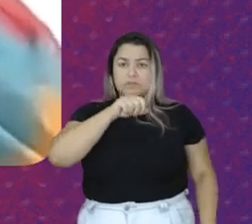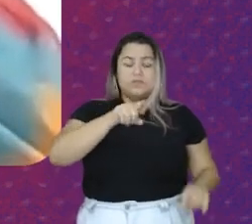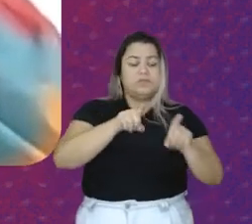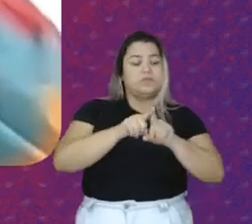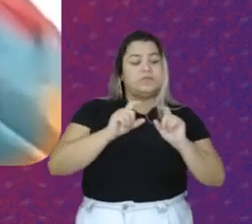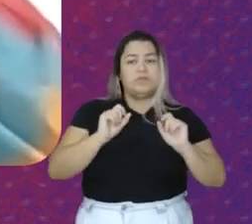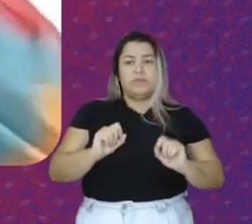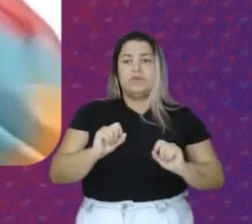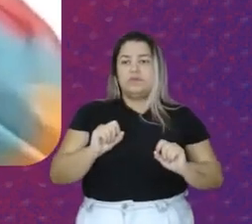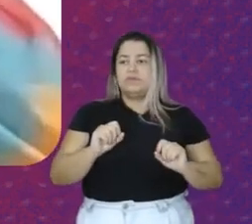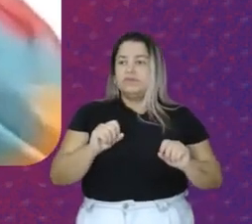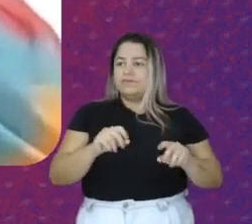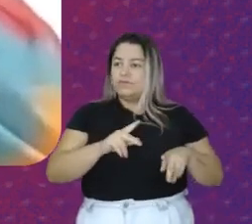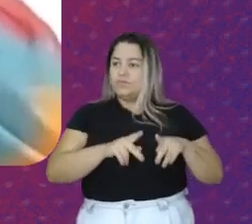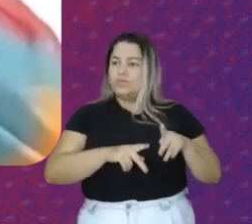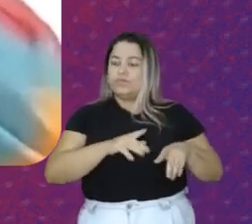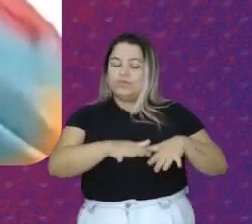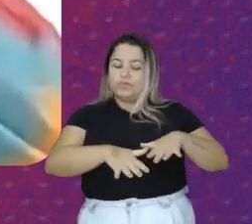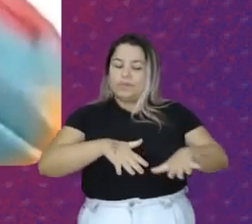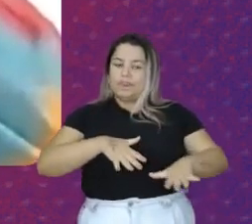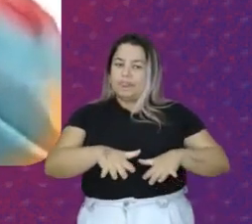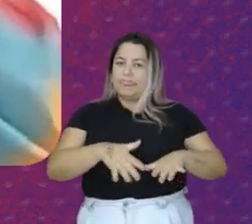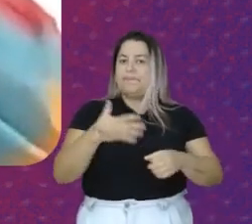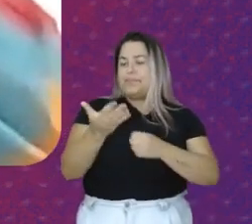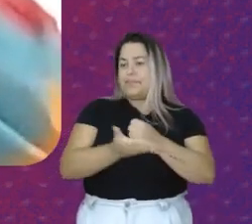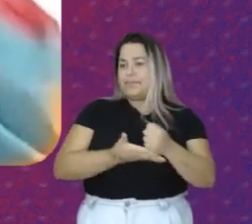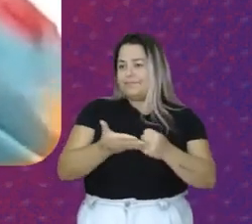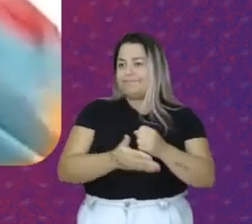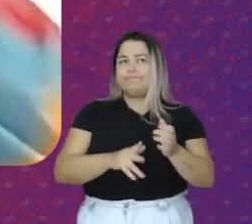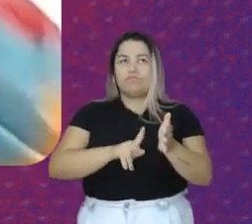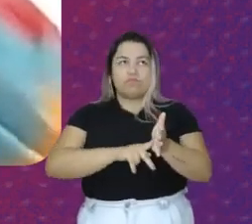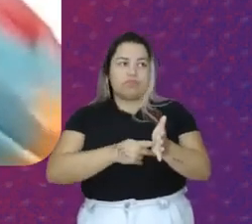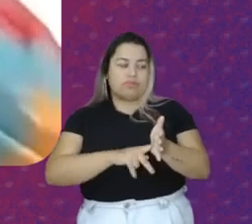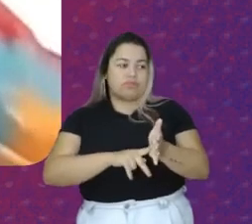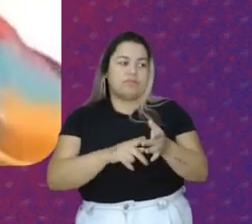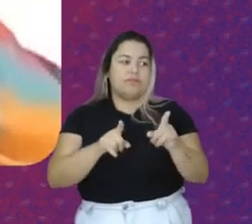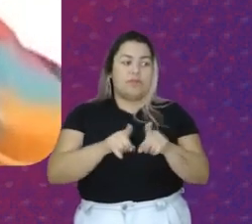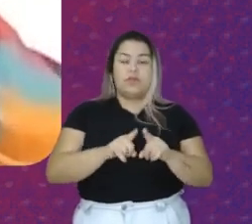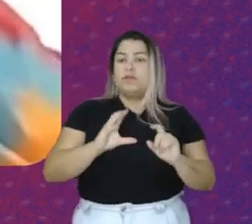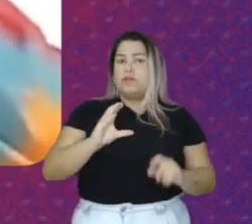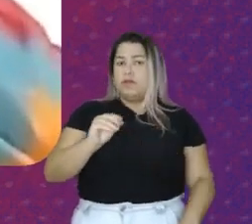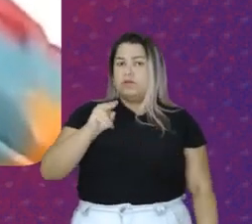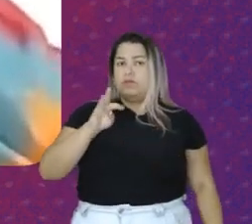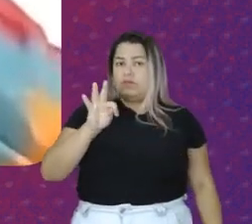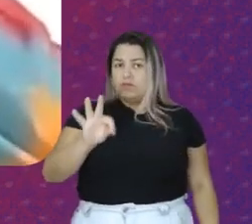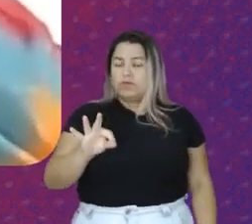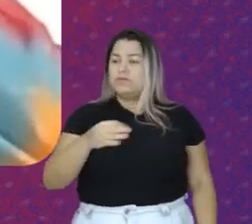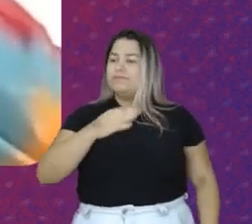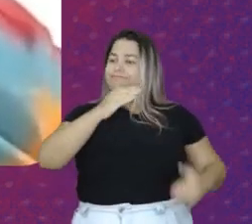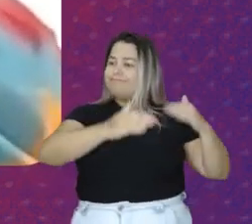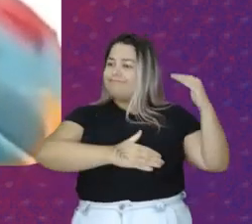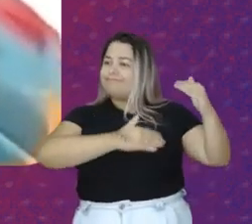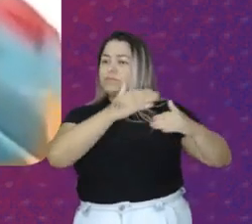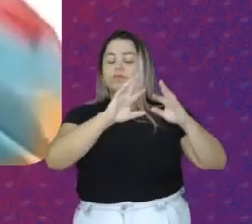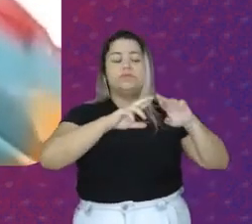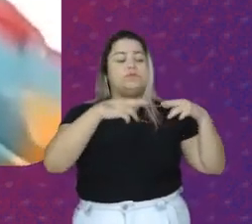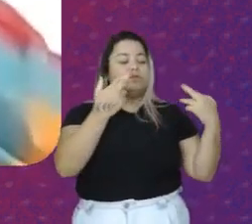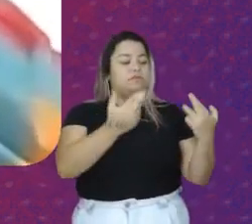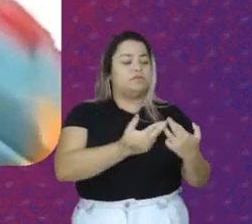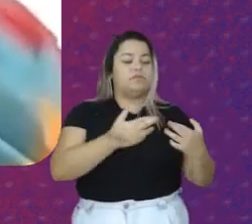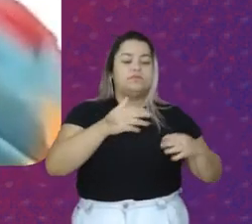das pastorais, dos movimentos de base, do sindicato, da CUT. Eu cresci participando de reunião,